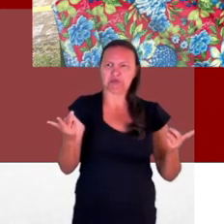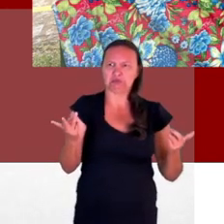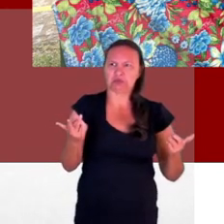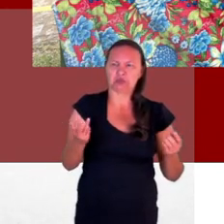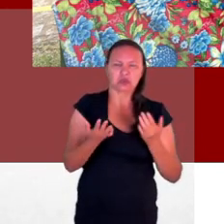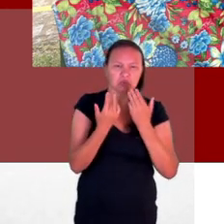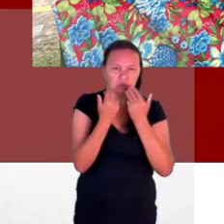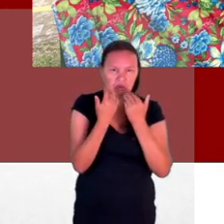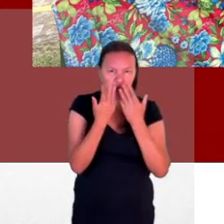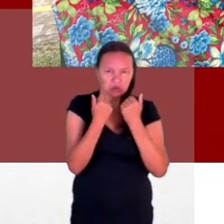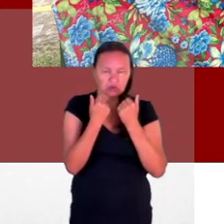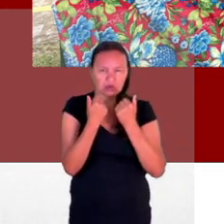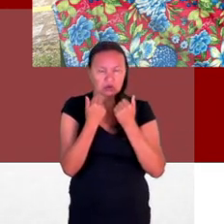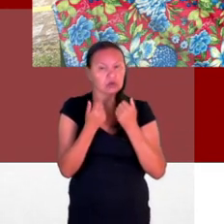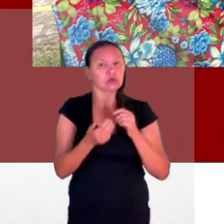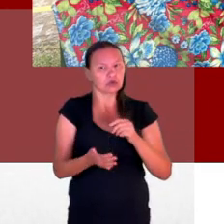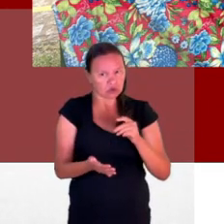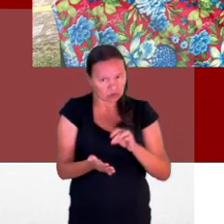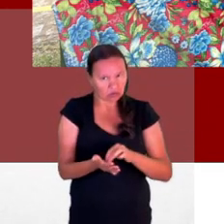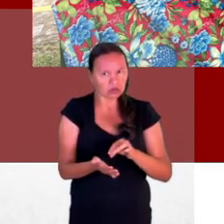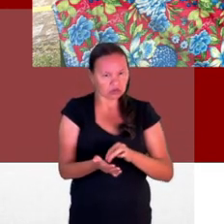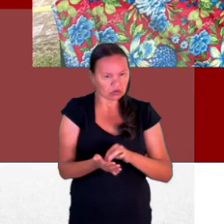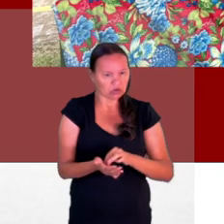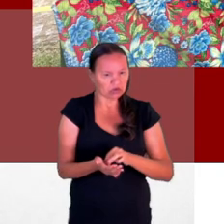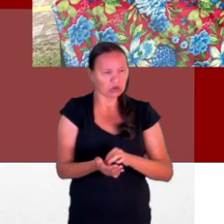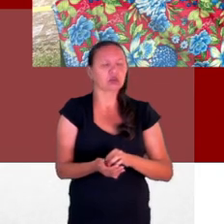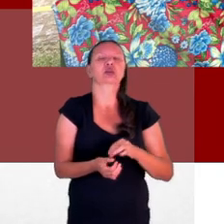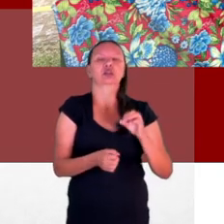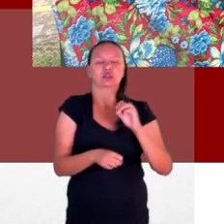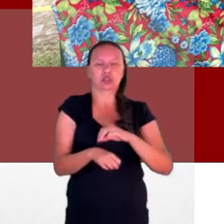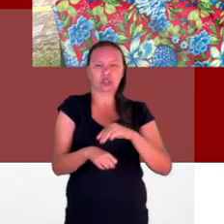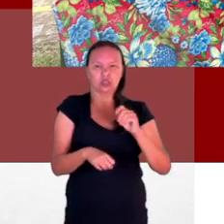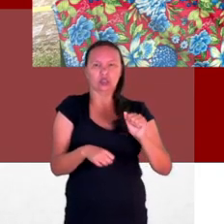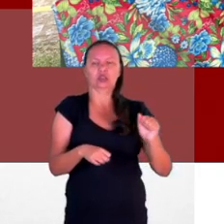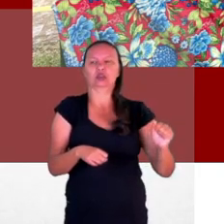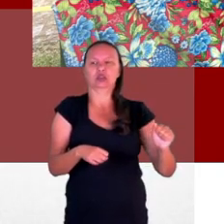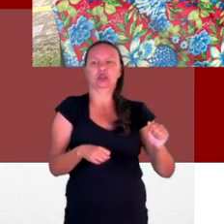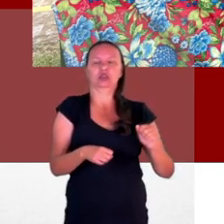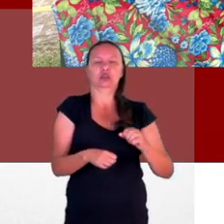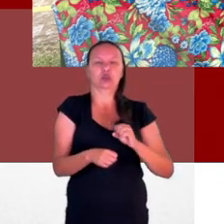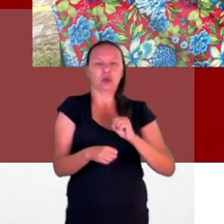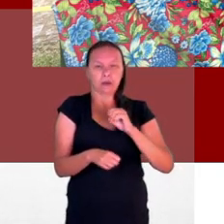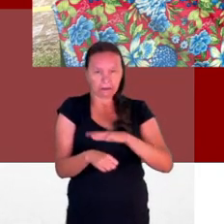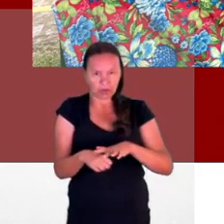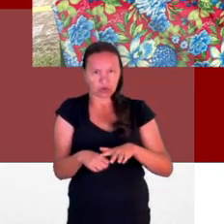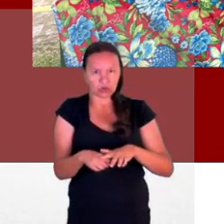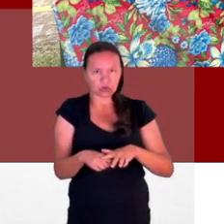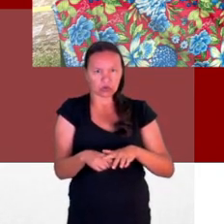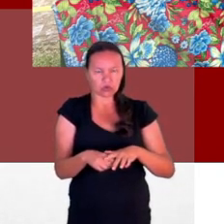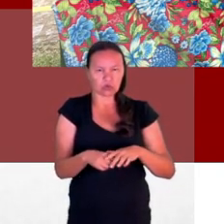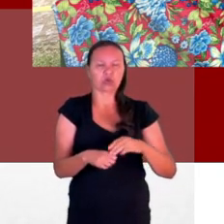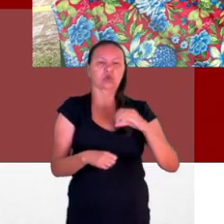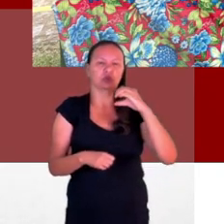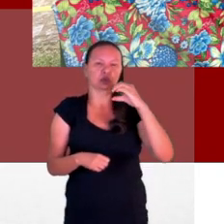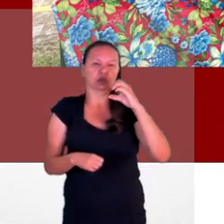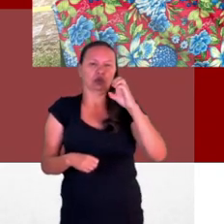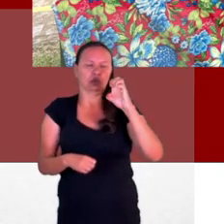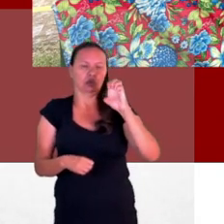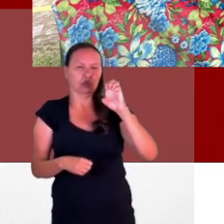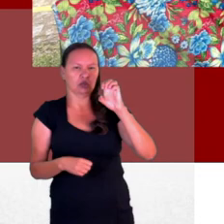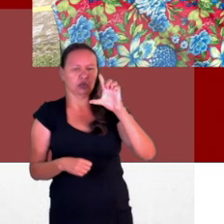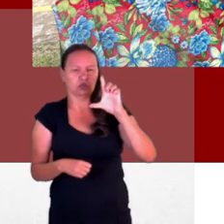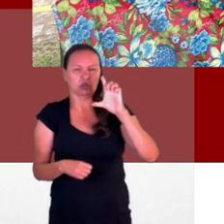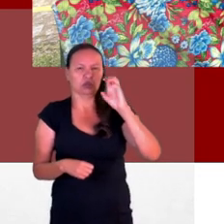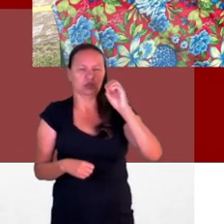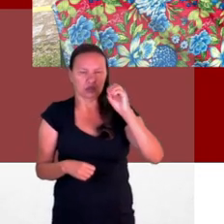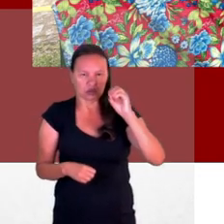alimentos comida de verdade sem agrotóxico e dizendo que teria que ter um selo quando a legislação não existe